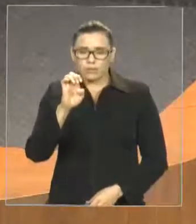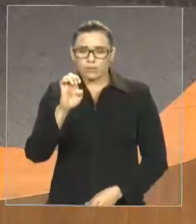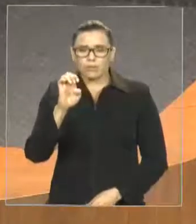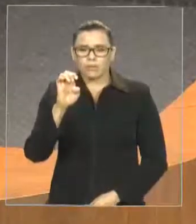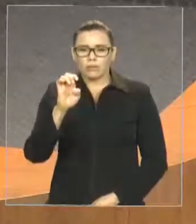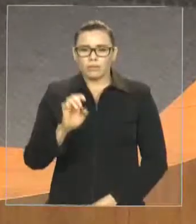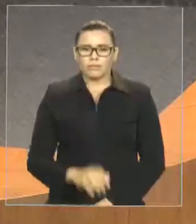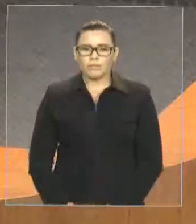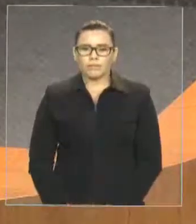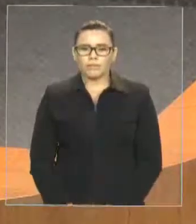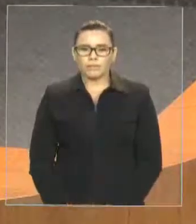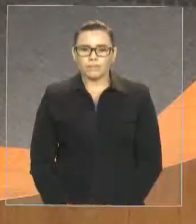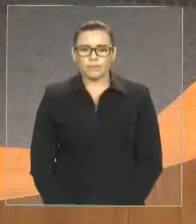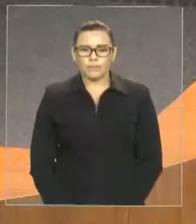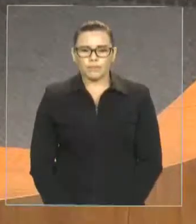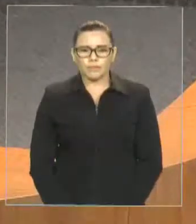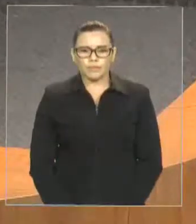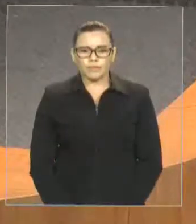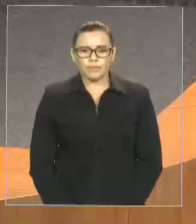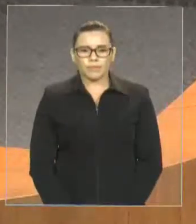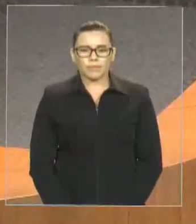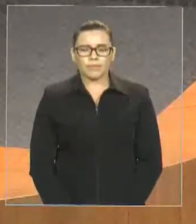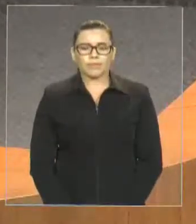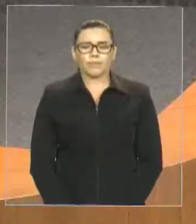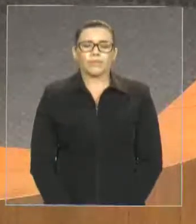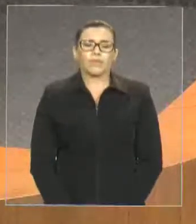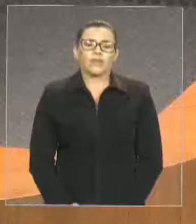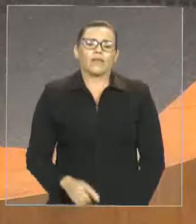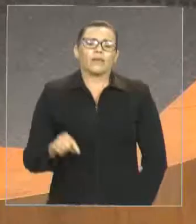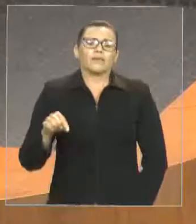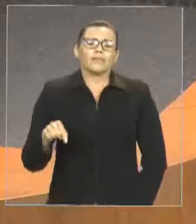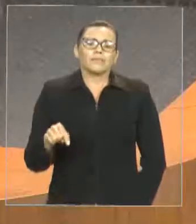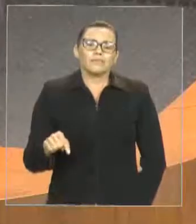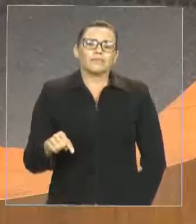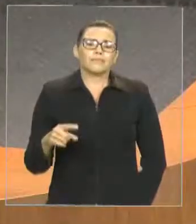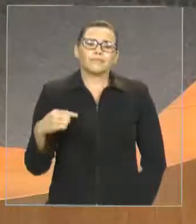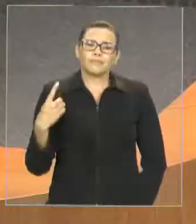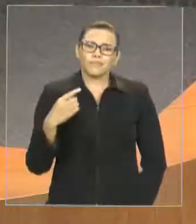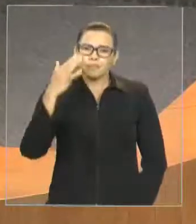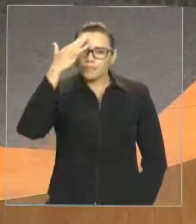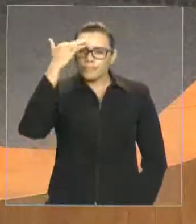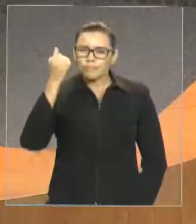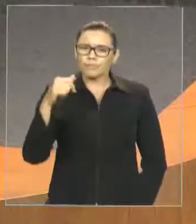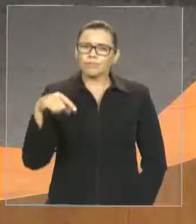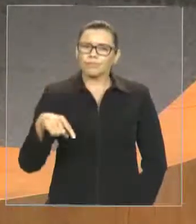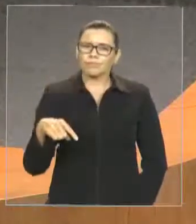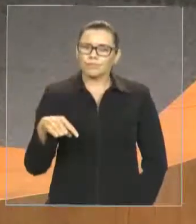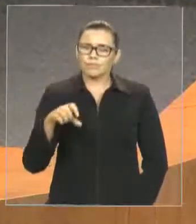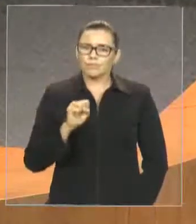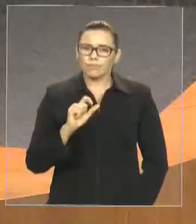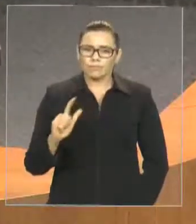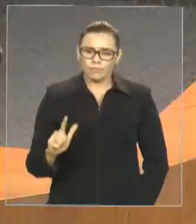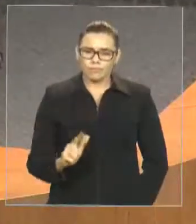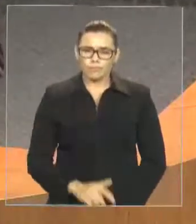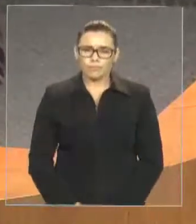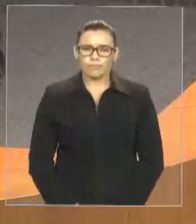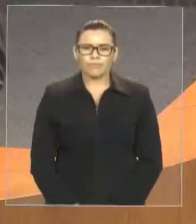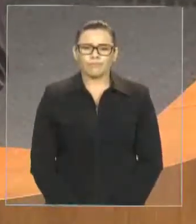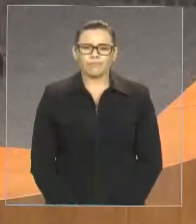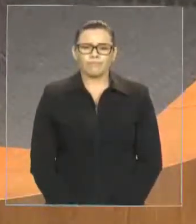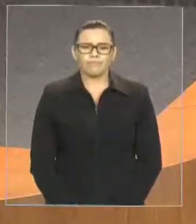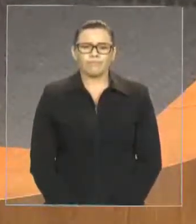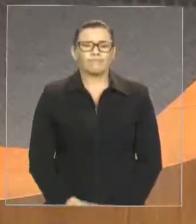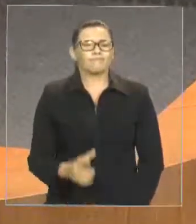metodologia na ilha, que já trouxe a solução de um problema que parecia intransponível, que eram os limites